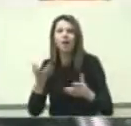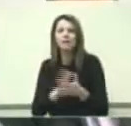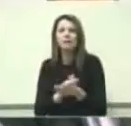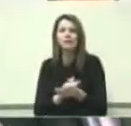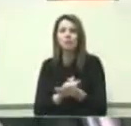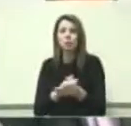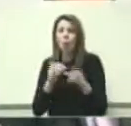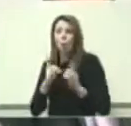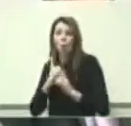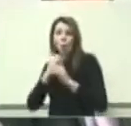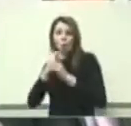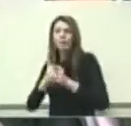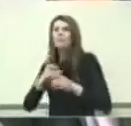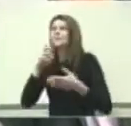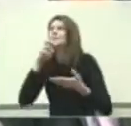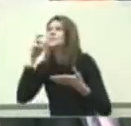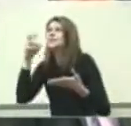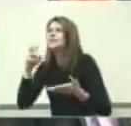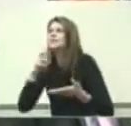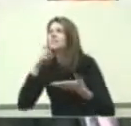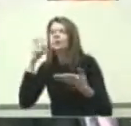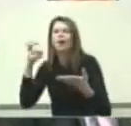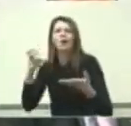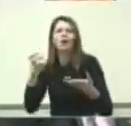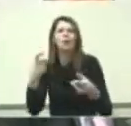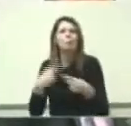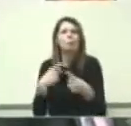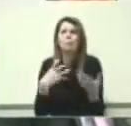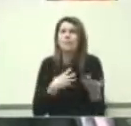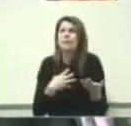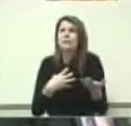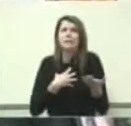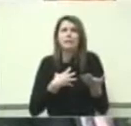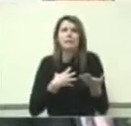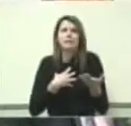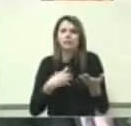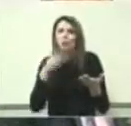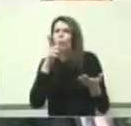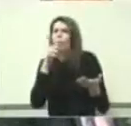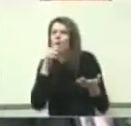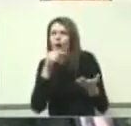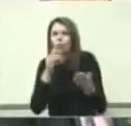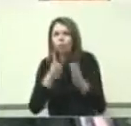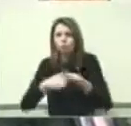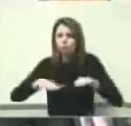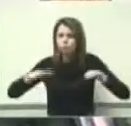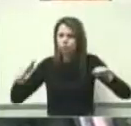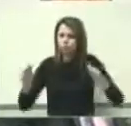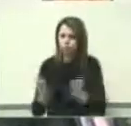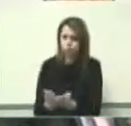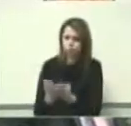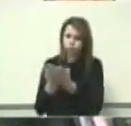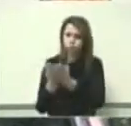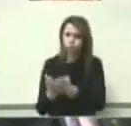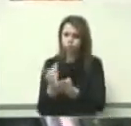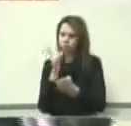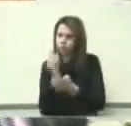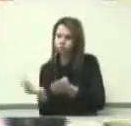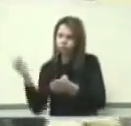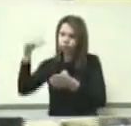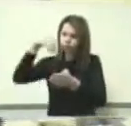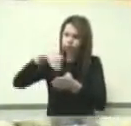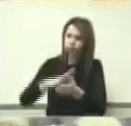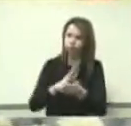a gritar desesperados Porque sentiam que as águas iam dominar realmente o barco começou